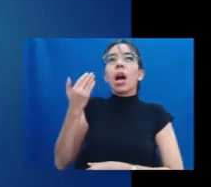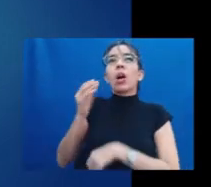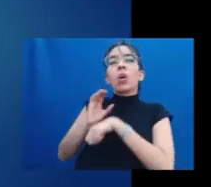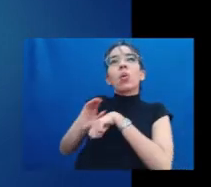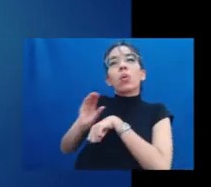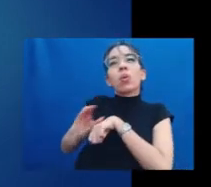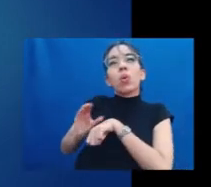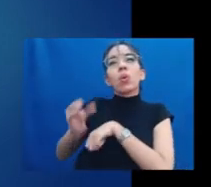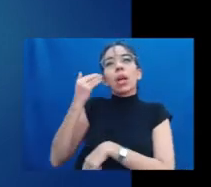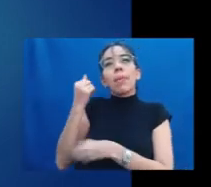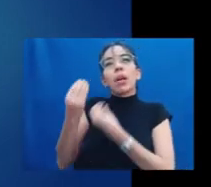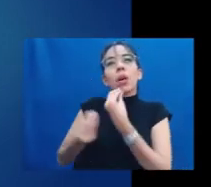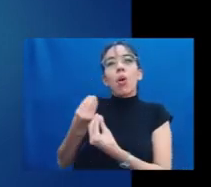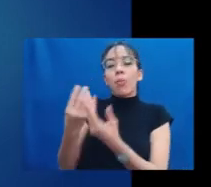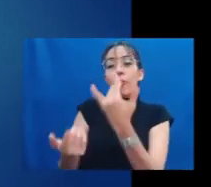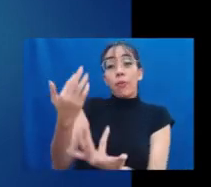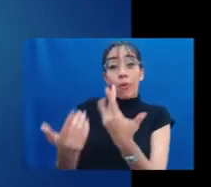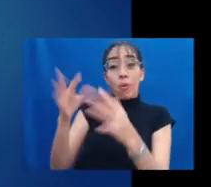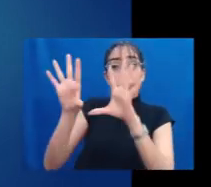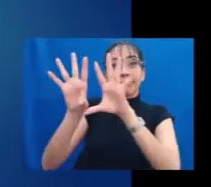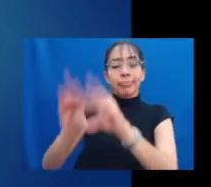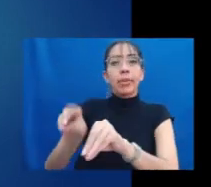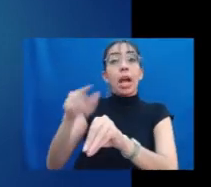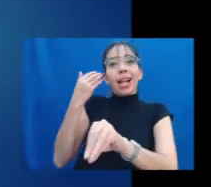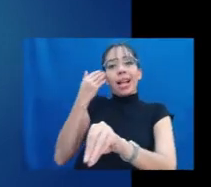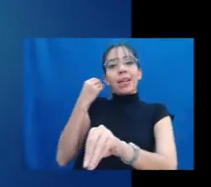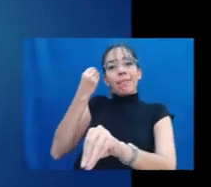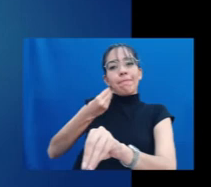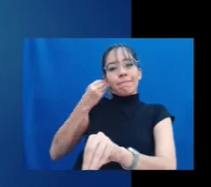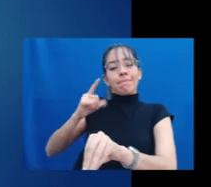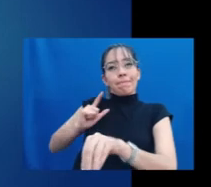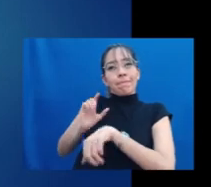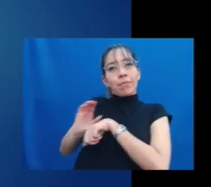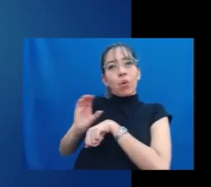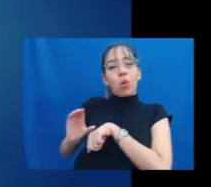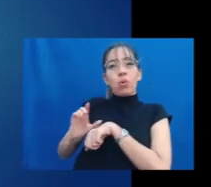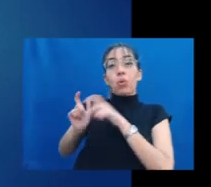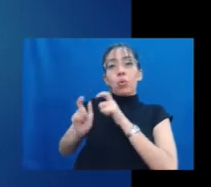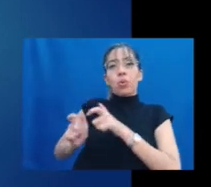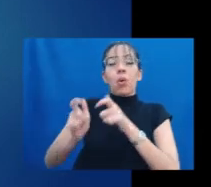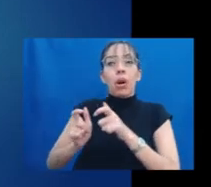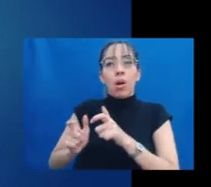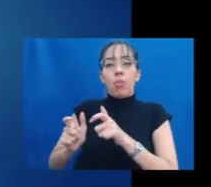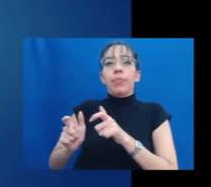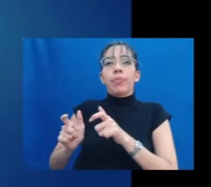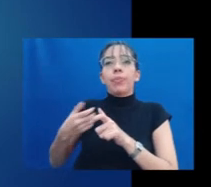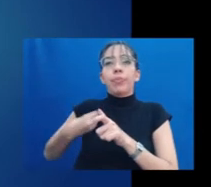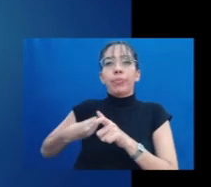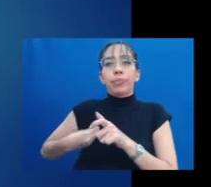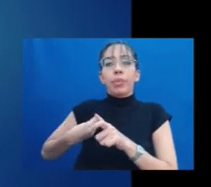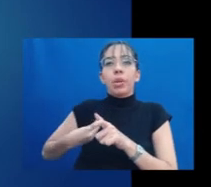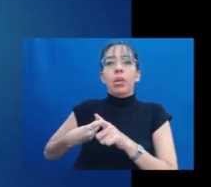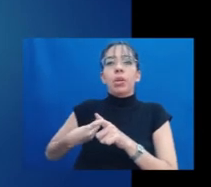ter participado do combate inicial às chamas. Ela estava acontecendo uma amostra de enfermagem, quando de repente surgiu um cheiro de fumaça, e no